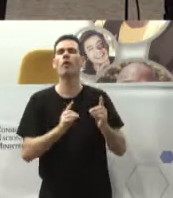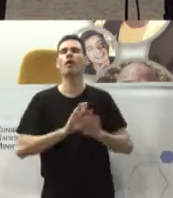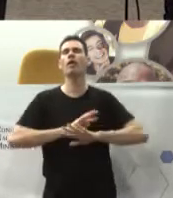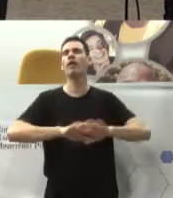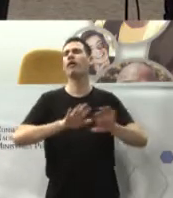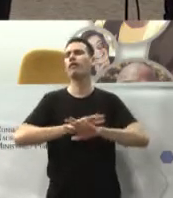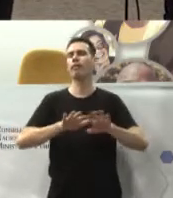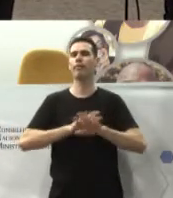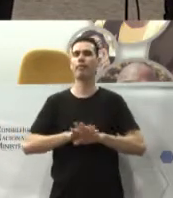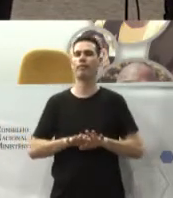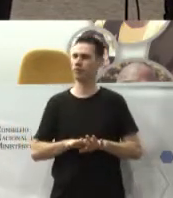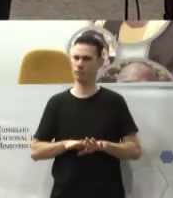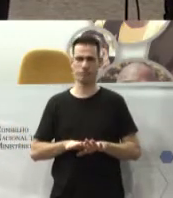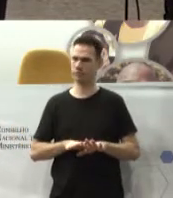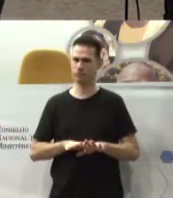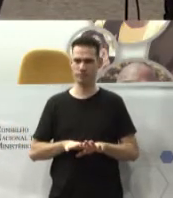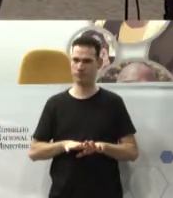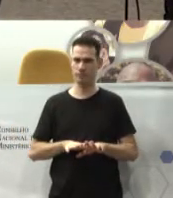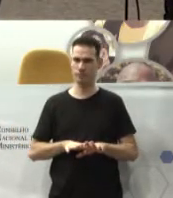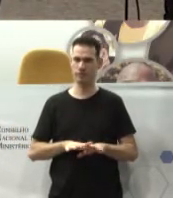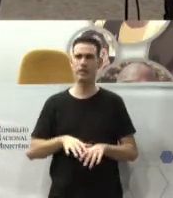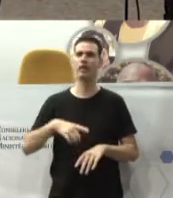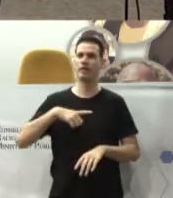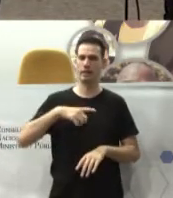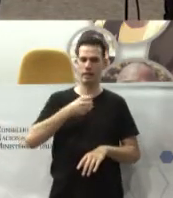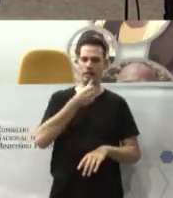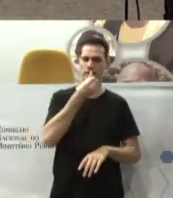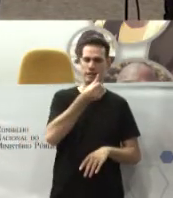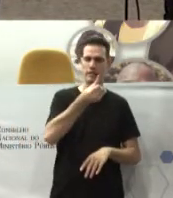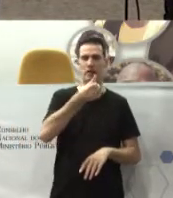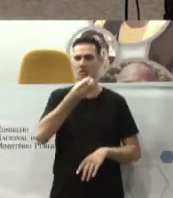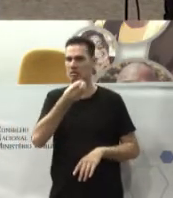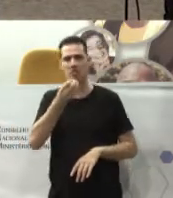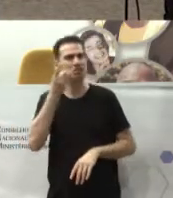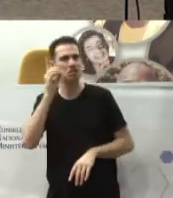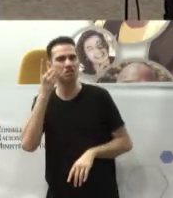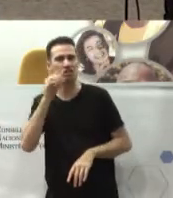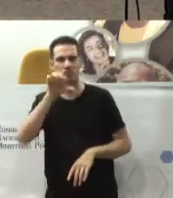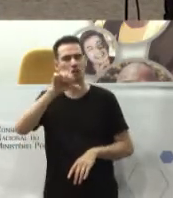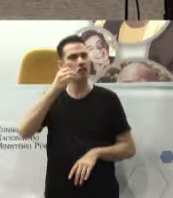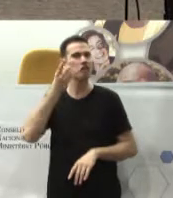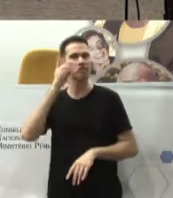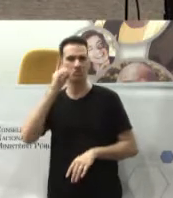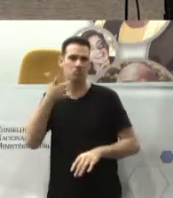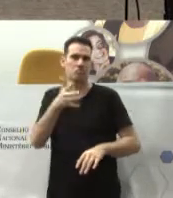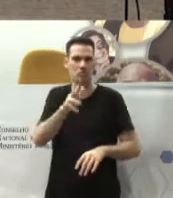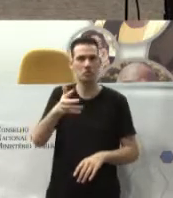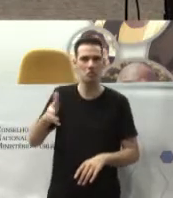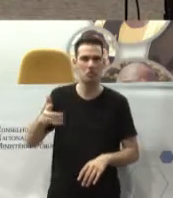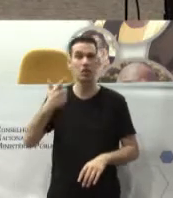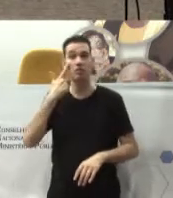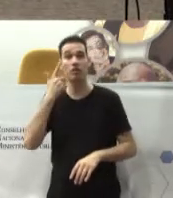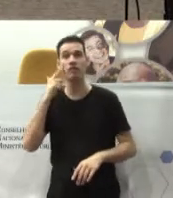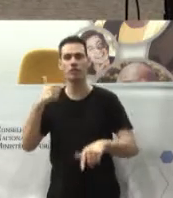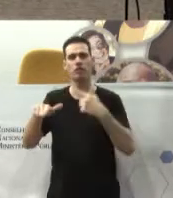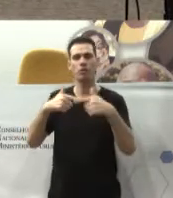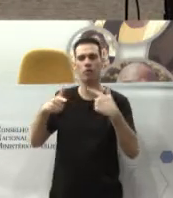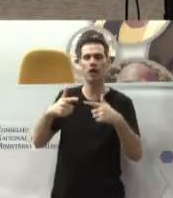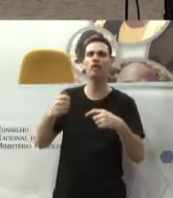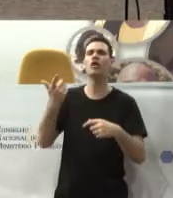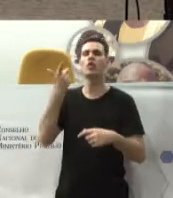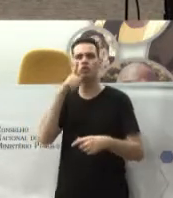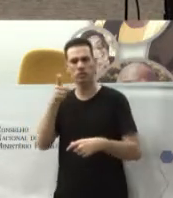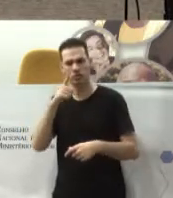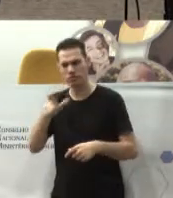Vamos prestar contas em 60, 90, 120 dias, conforme a natureza e a dificuldade de operacionalizar o bem por